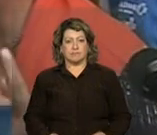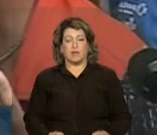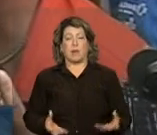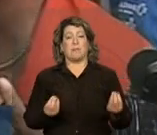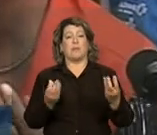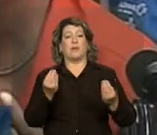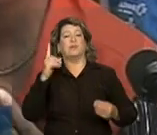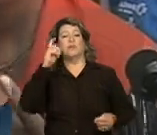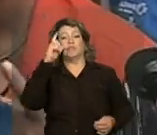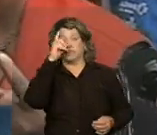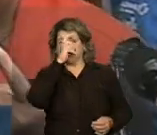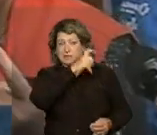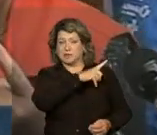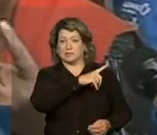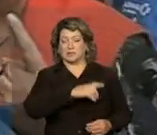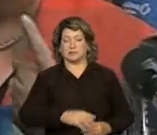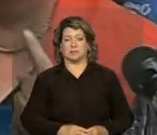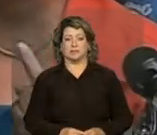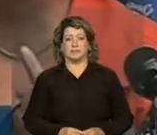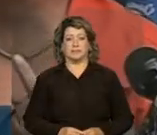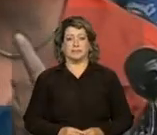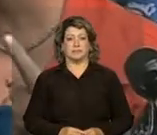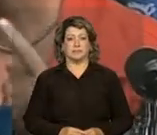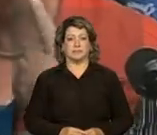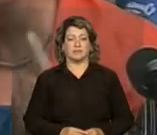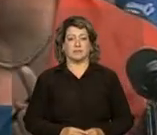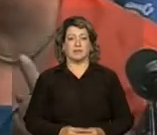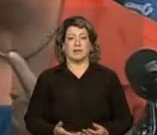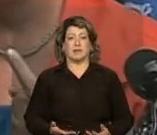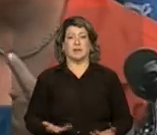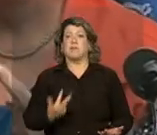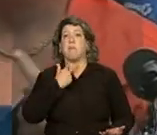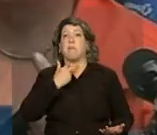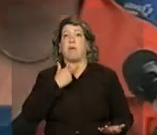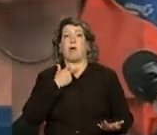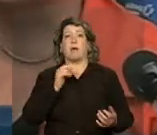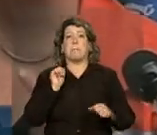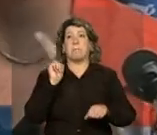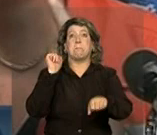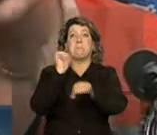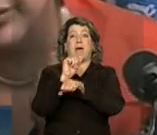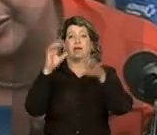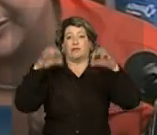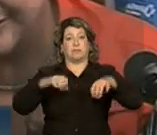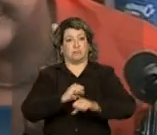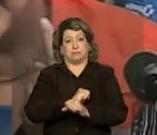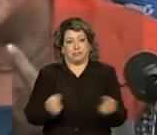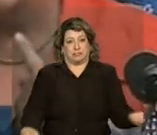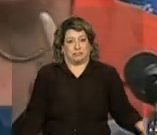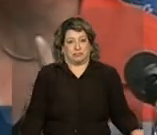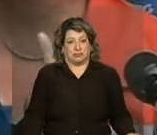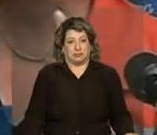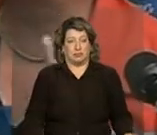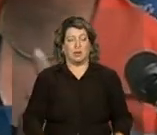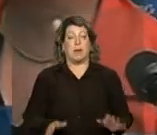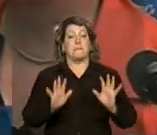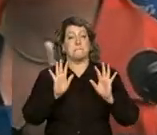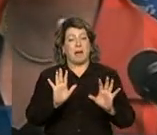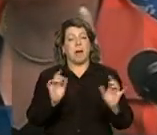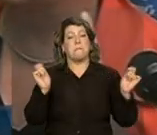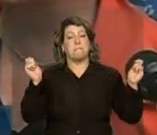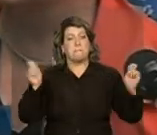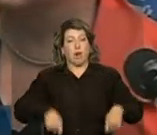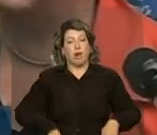muito difícil você impedir que chova, ou seja, é impossível. Mas você